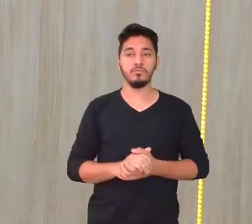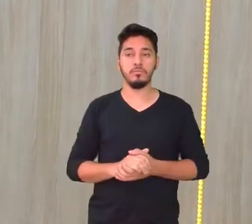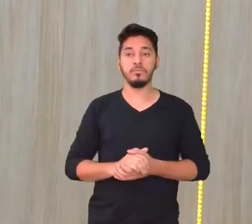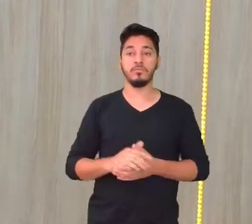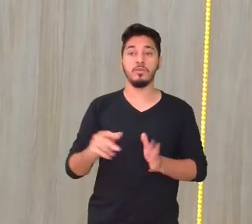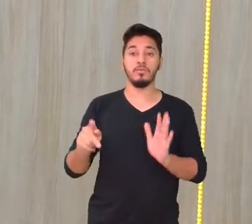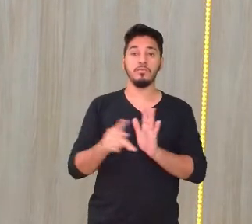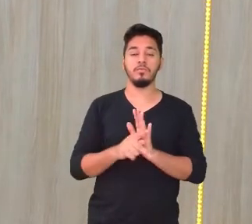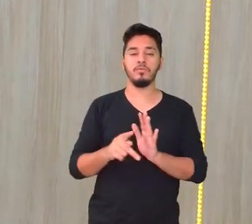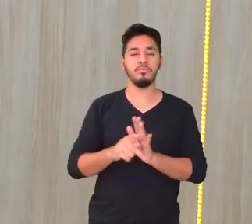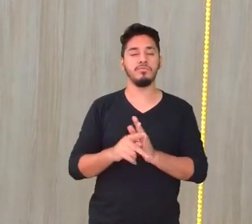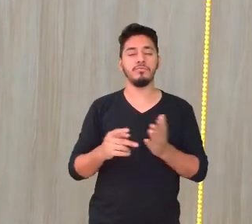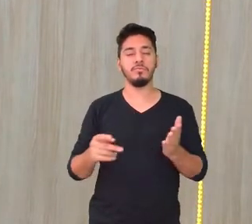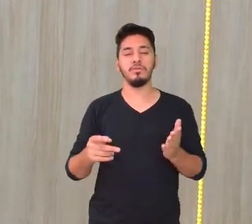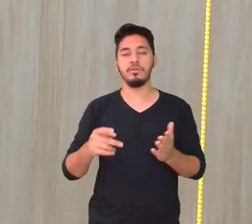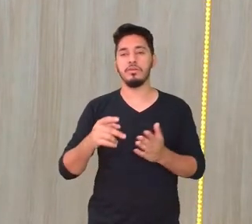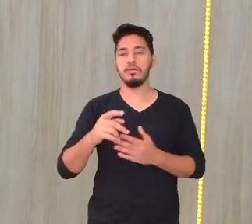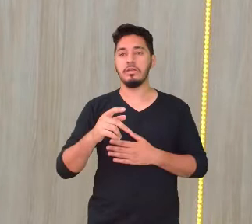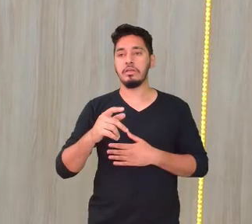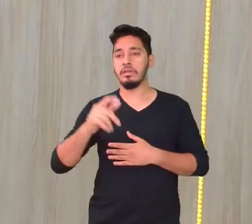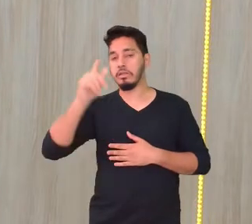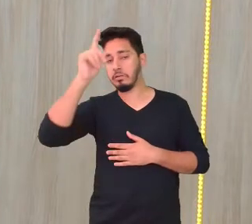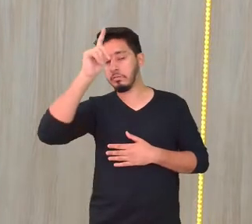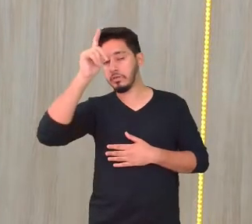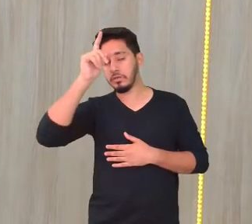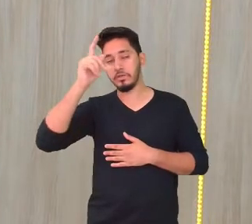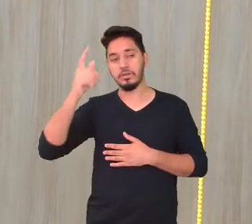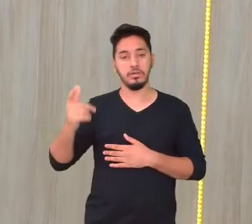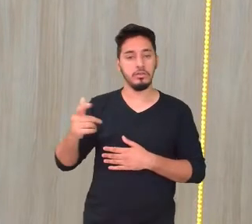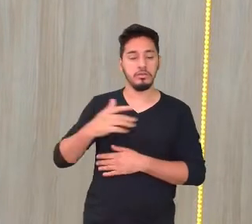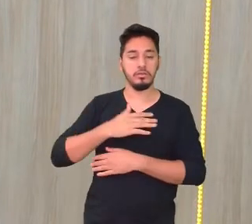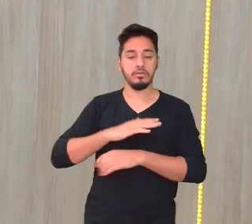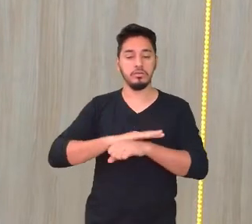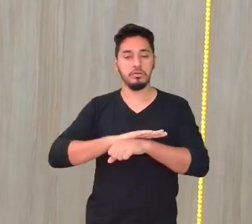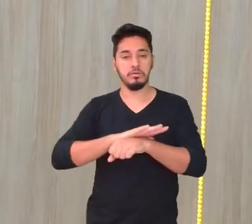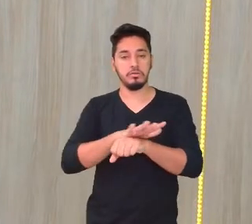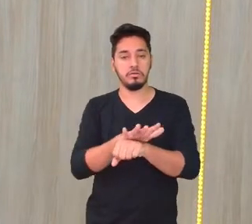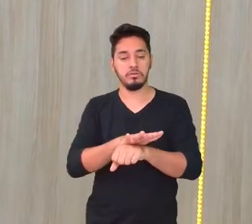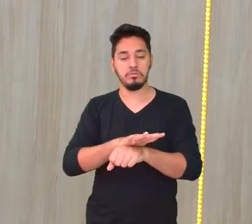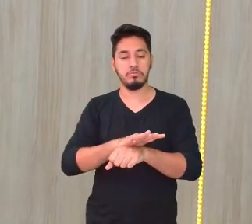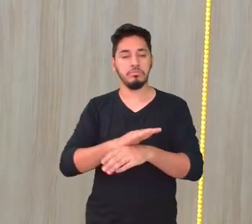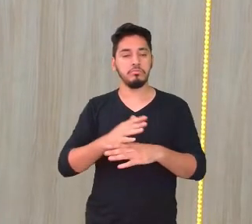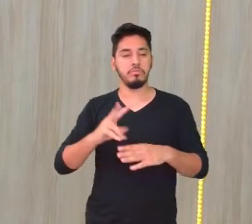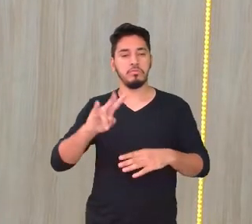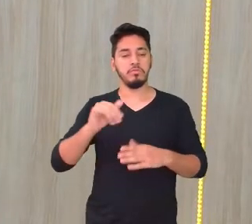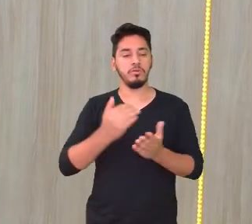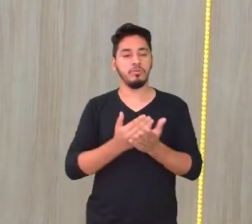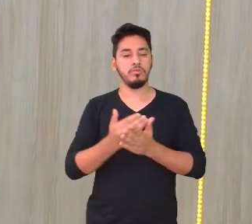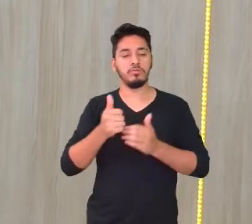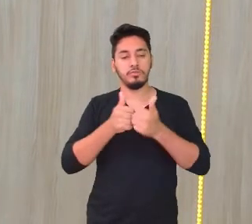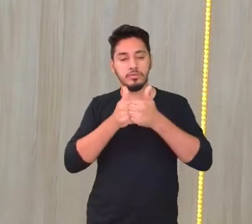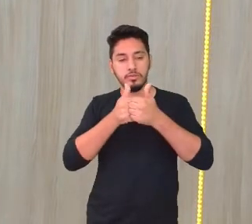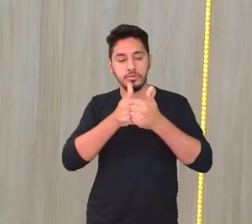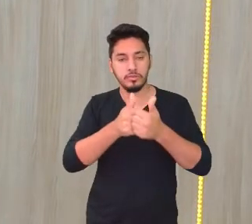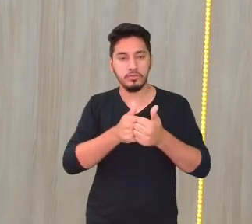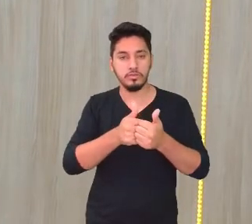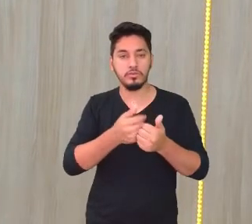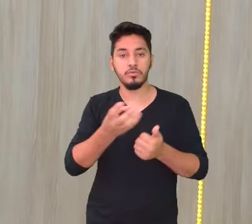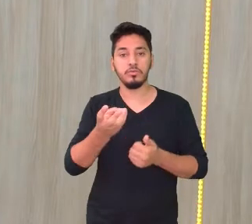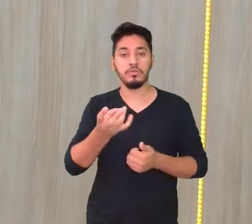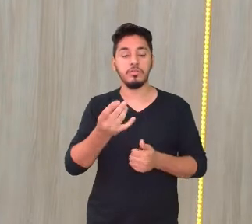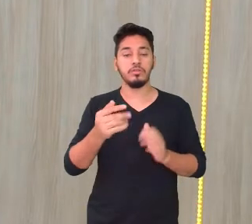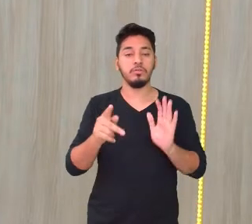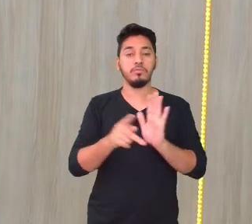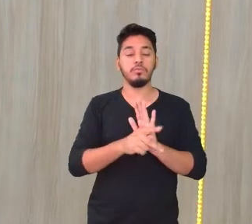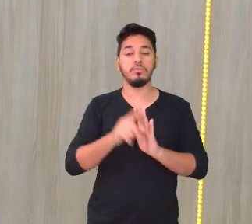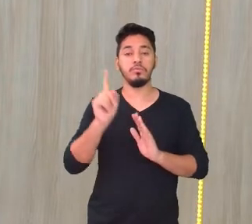raça pura, né, a raça pura ariana, né? Então, eles vão começar a perseguir uma grande quantidade de